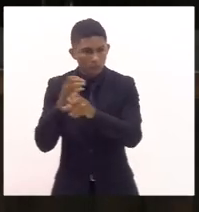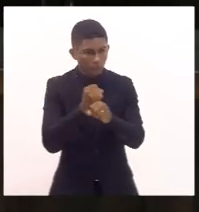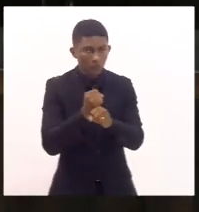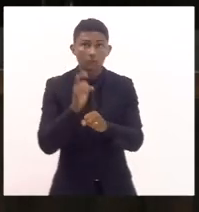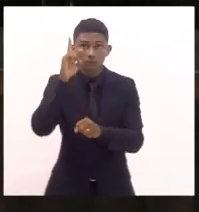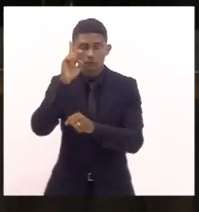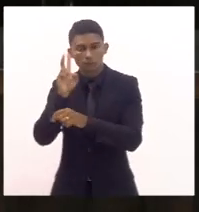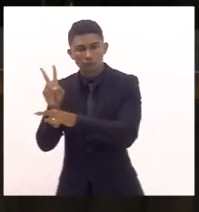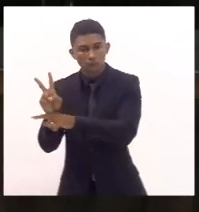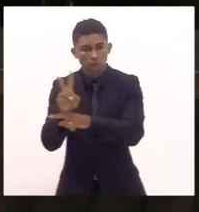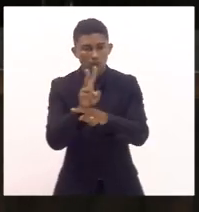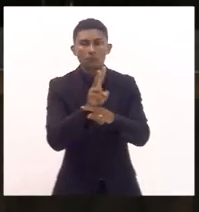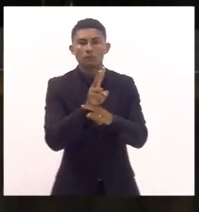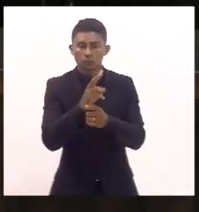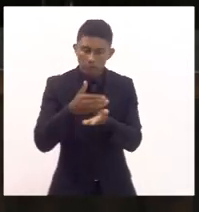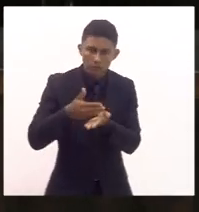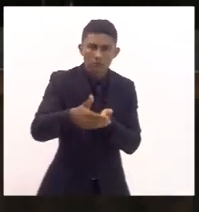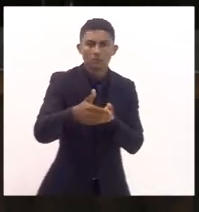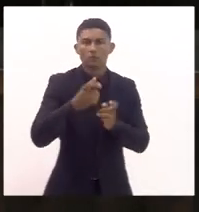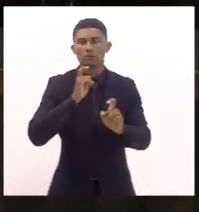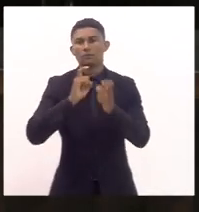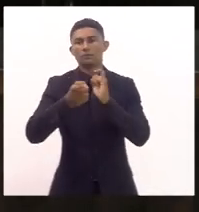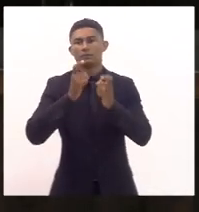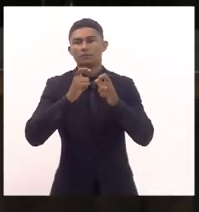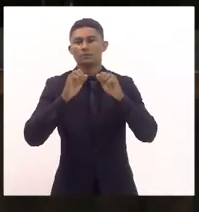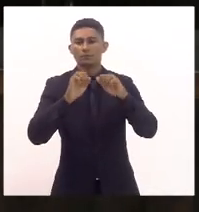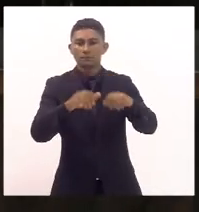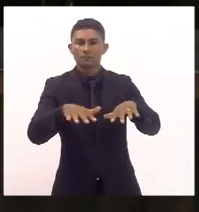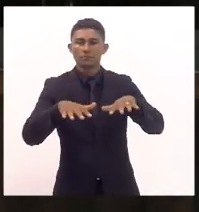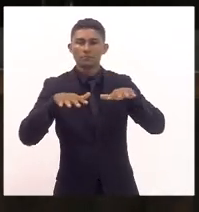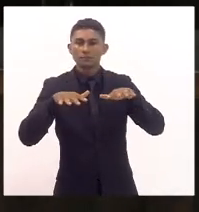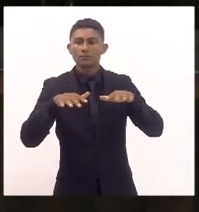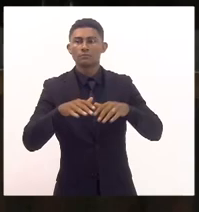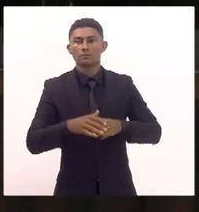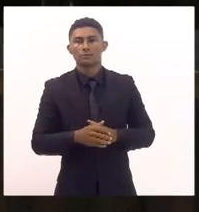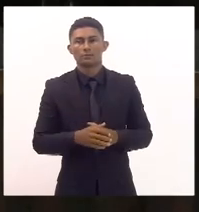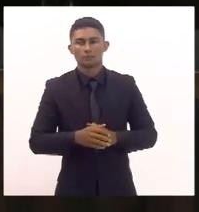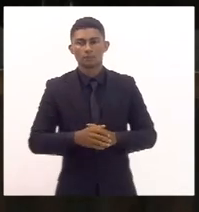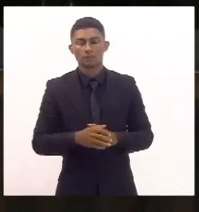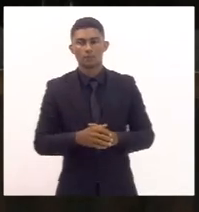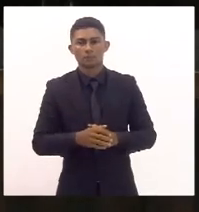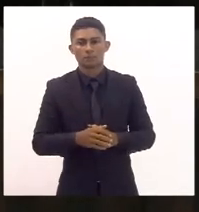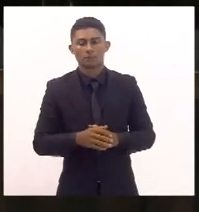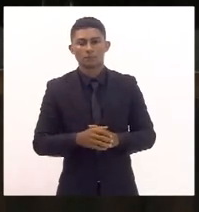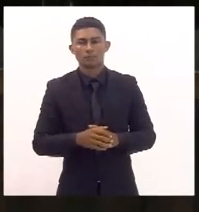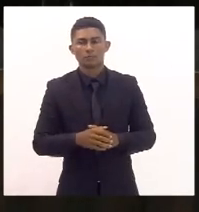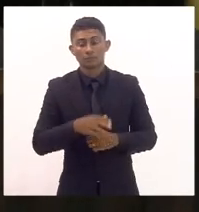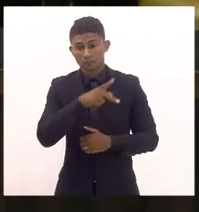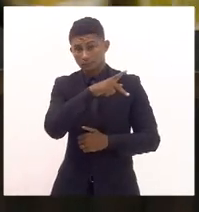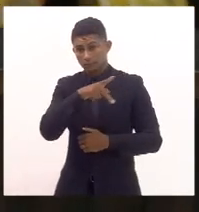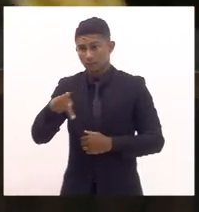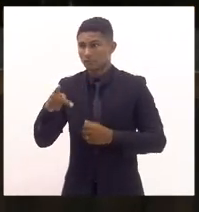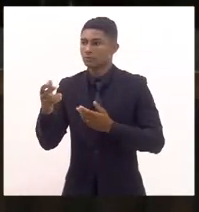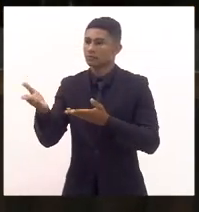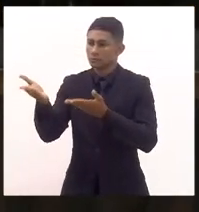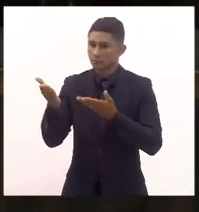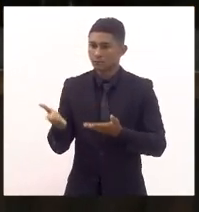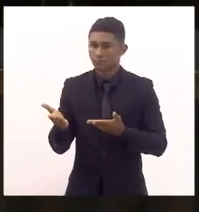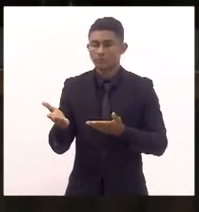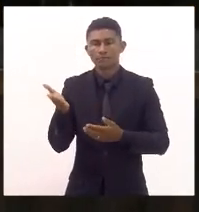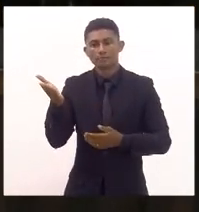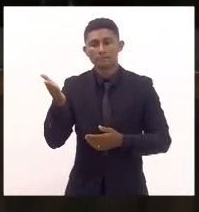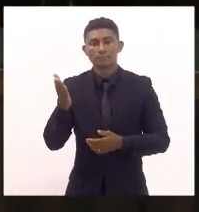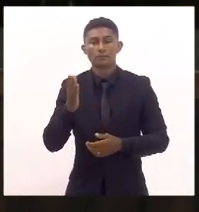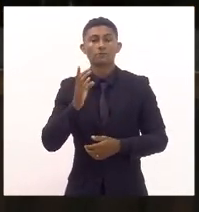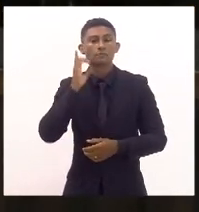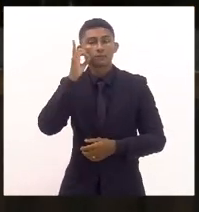iniciamos os nossos trabalhos está aberta a sessão a presidência convida o